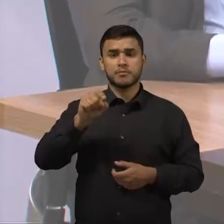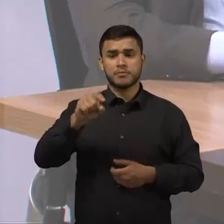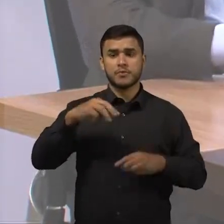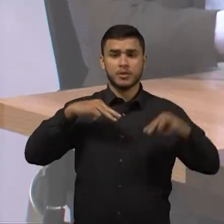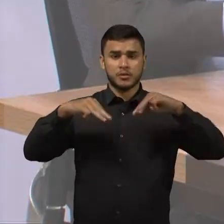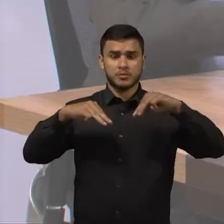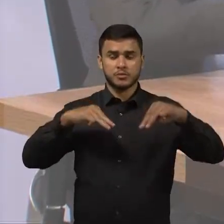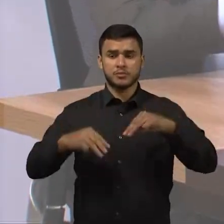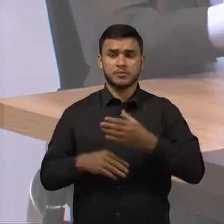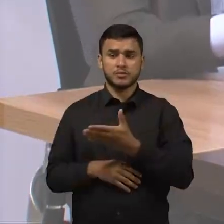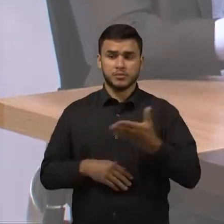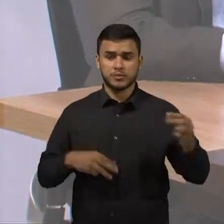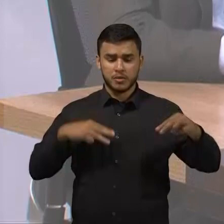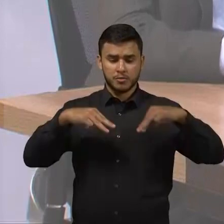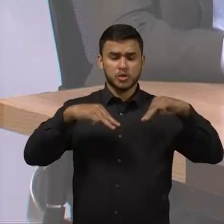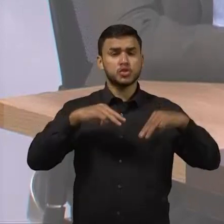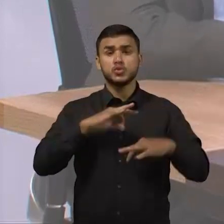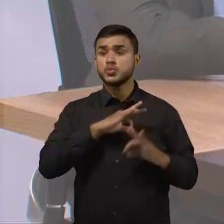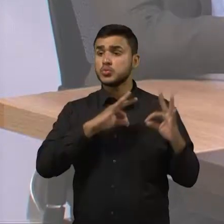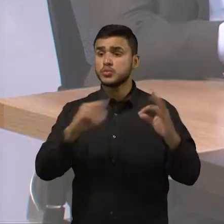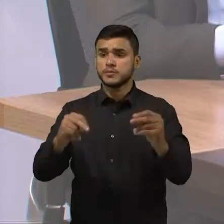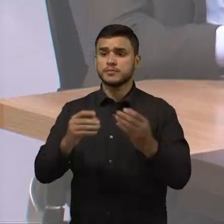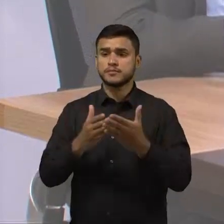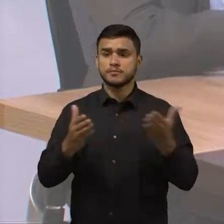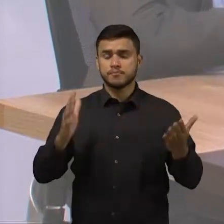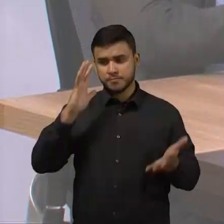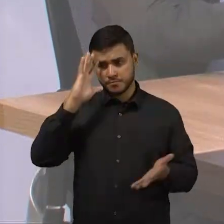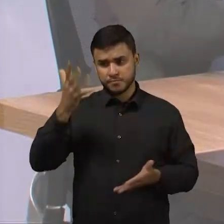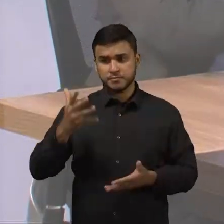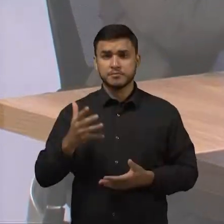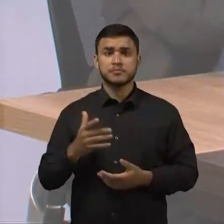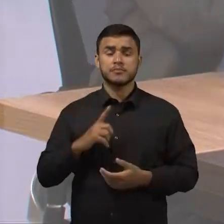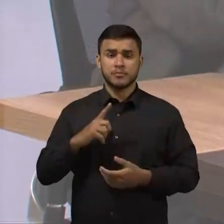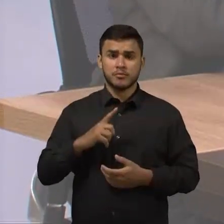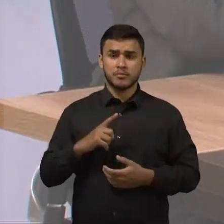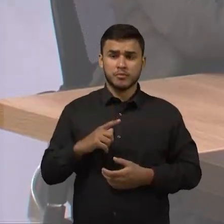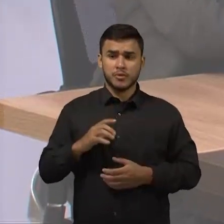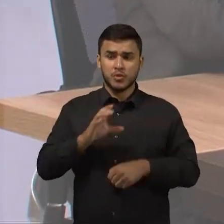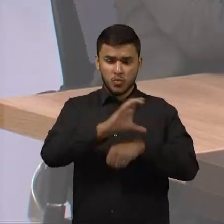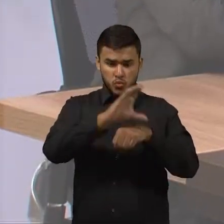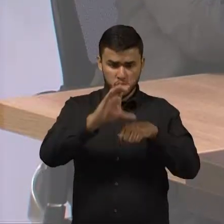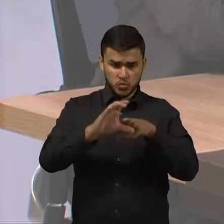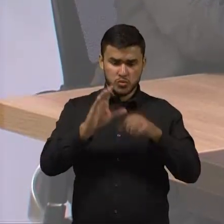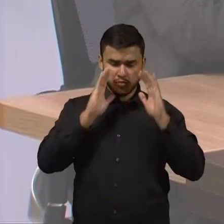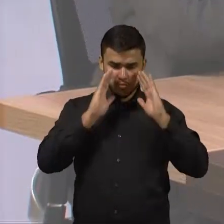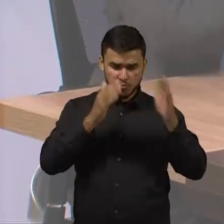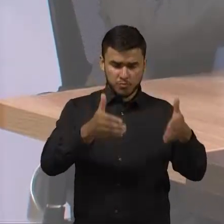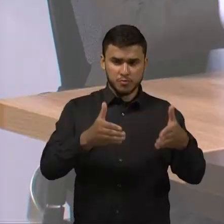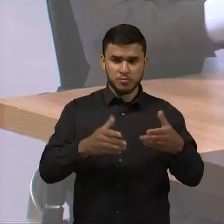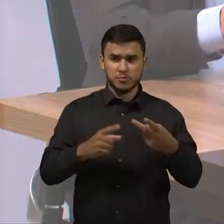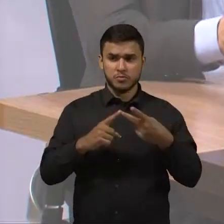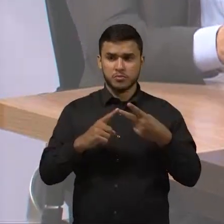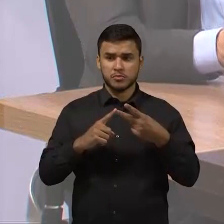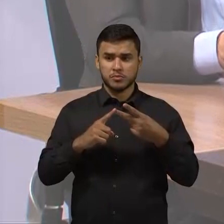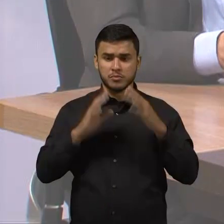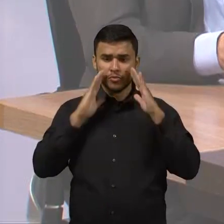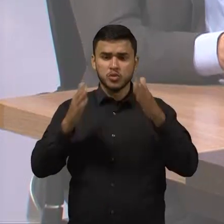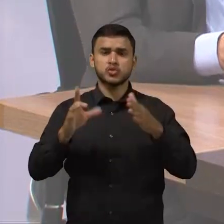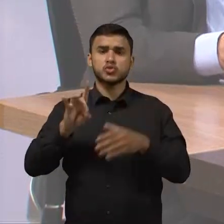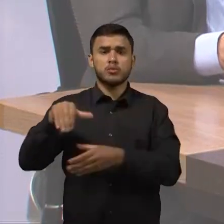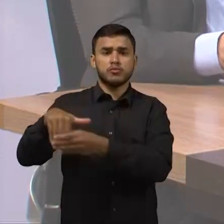se decidir dos membros. O tribunal tem que decidir se vai ser um tribunal constitucional ou se vai ser um tribunal